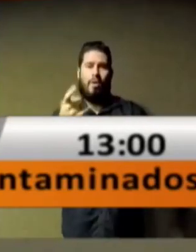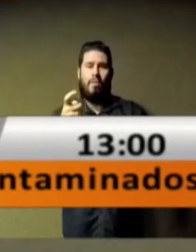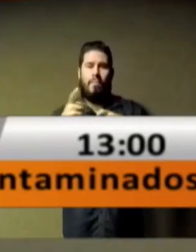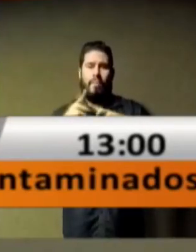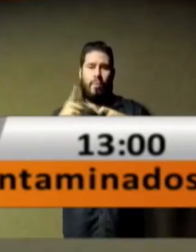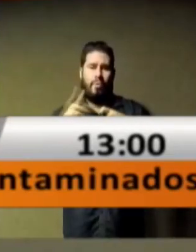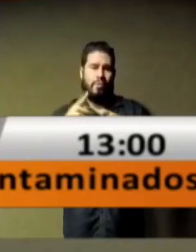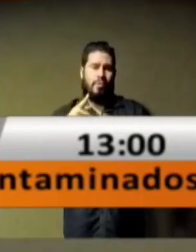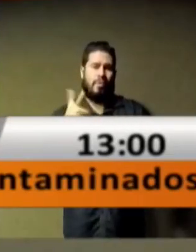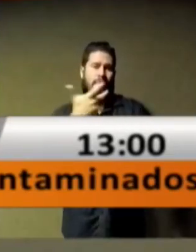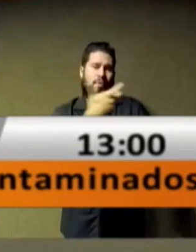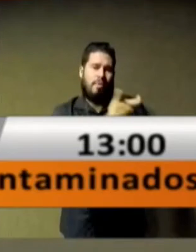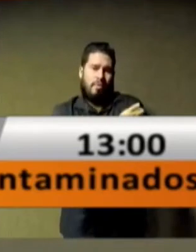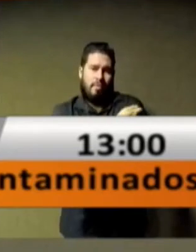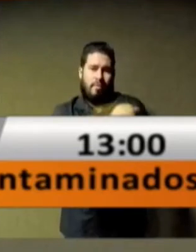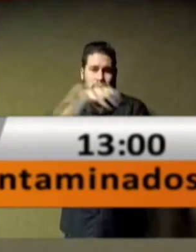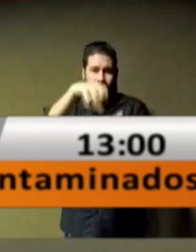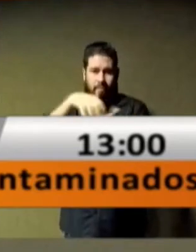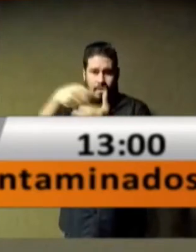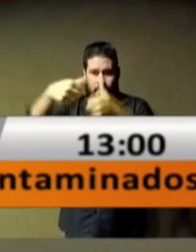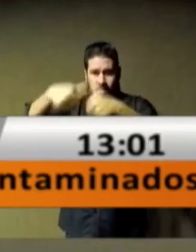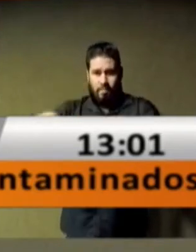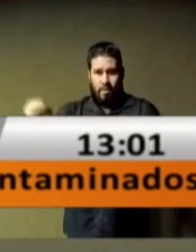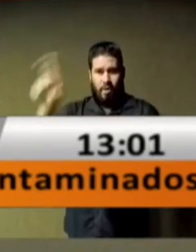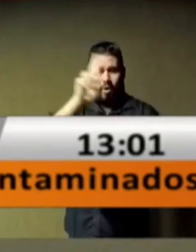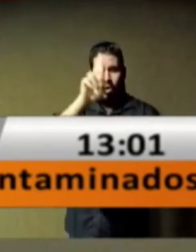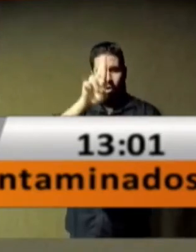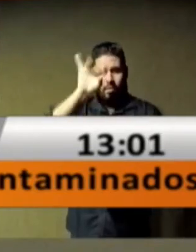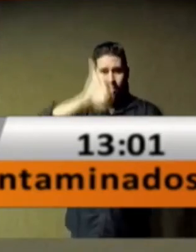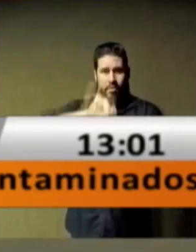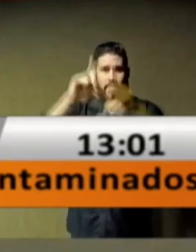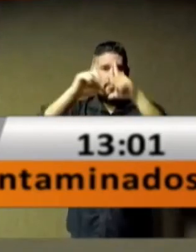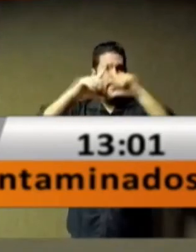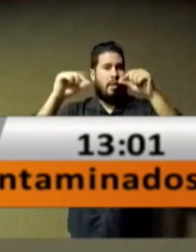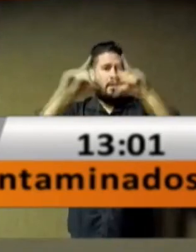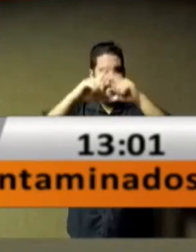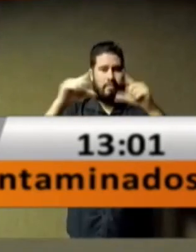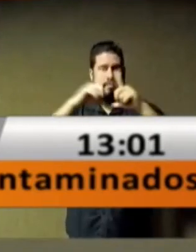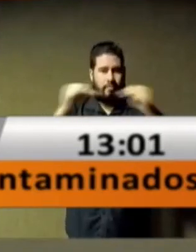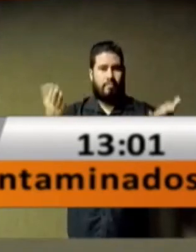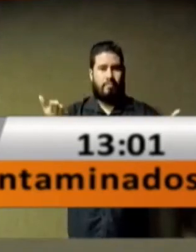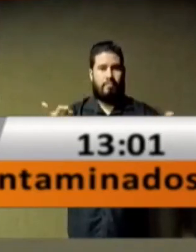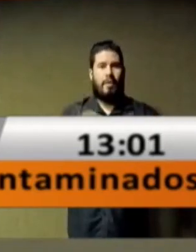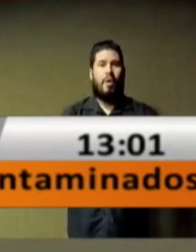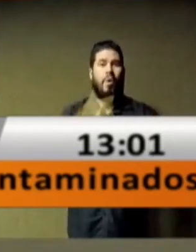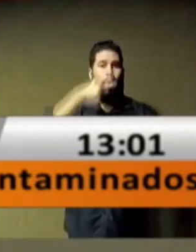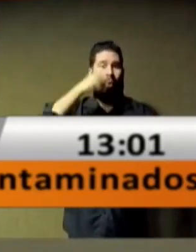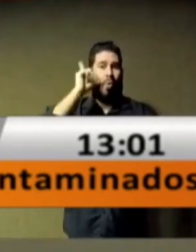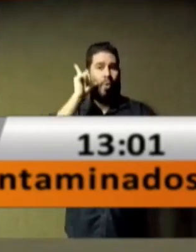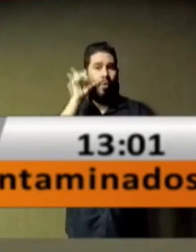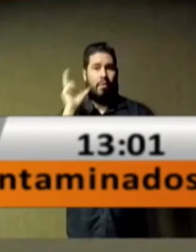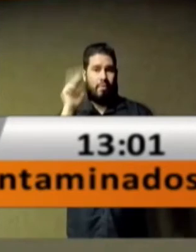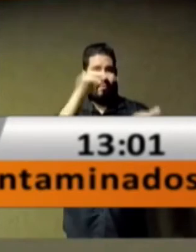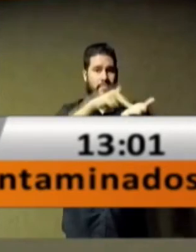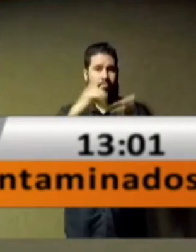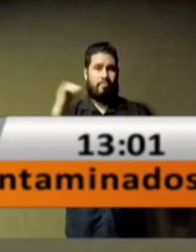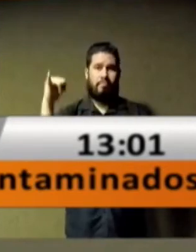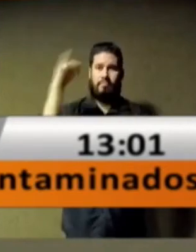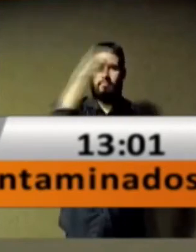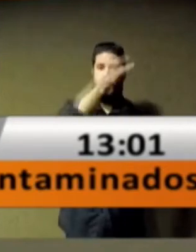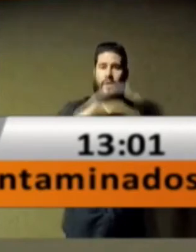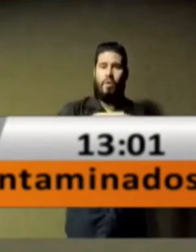de vacinação na nossa rodoviária do plano piloto, onde tivemos no aeroporto, conversando com a administração